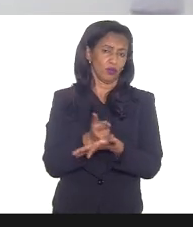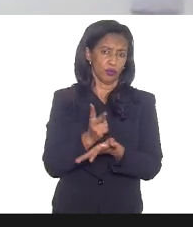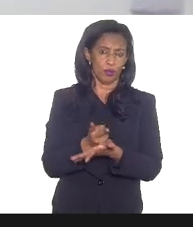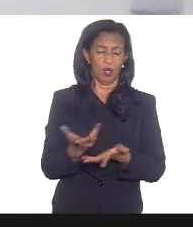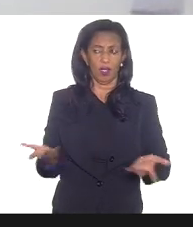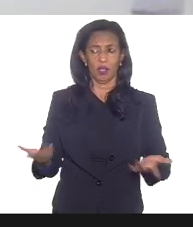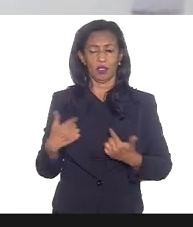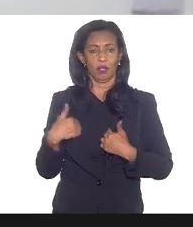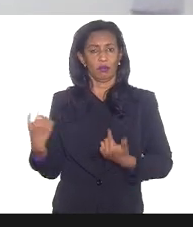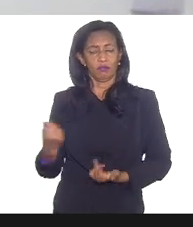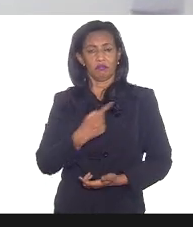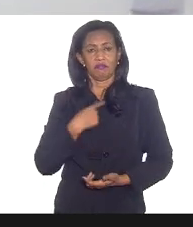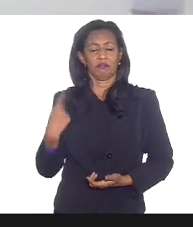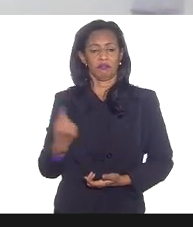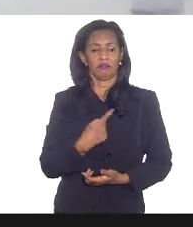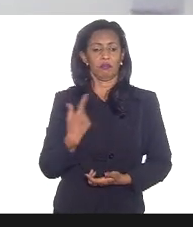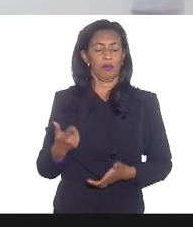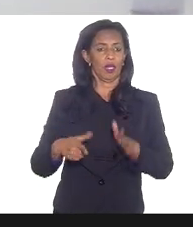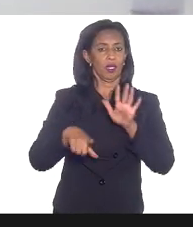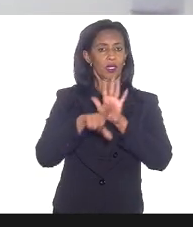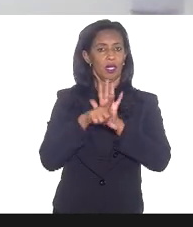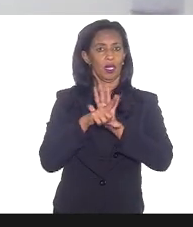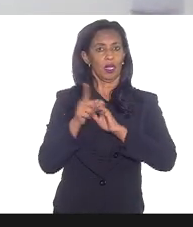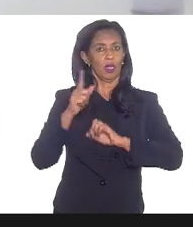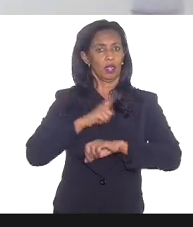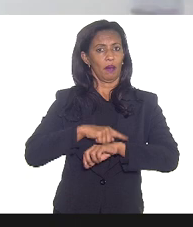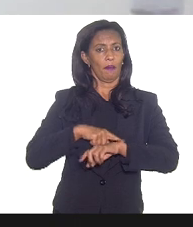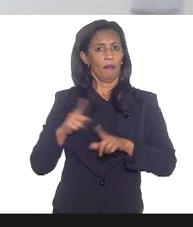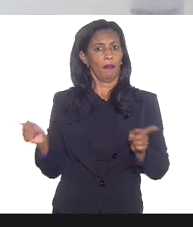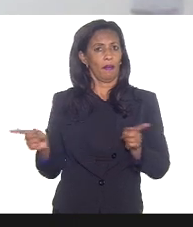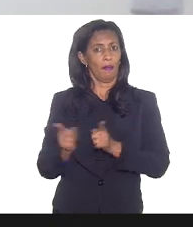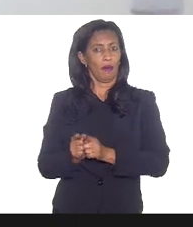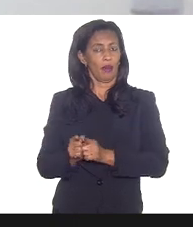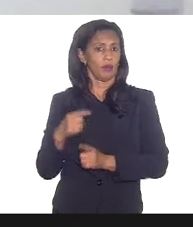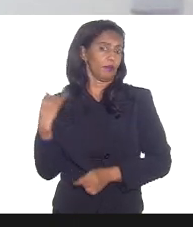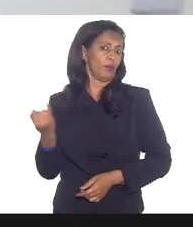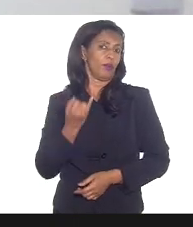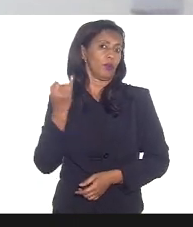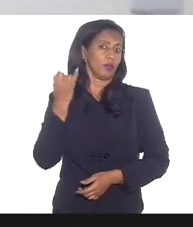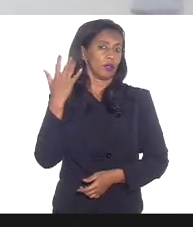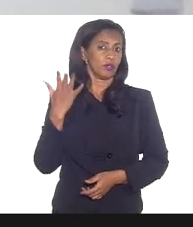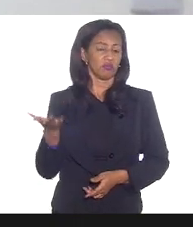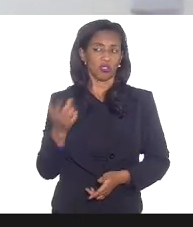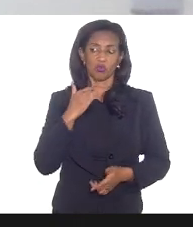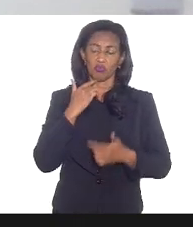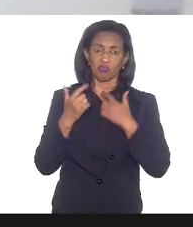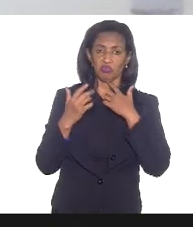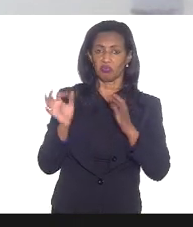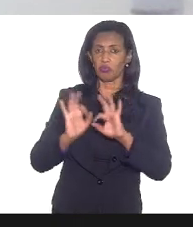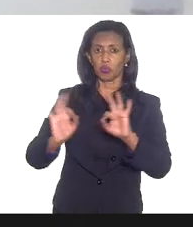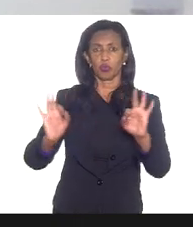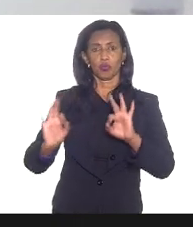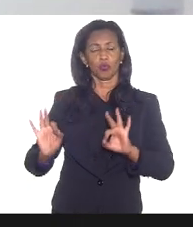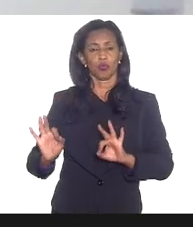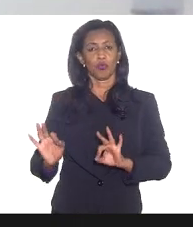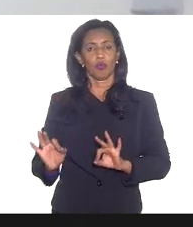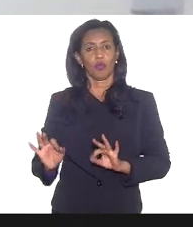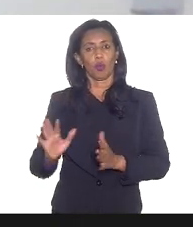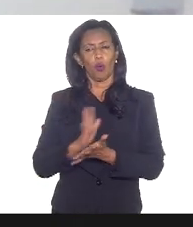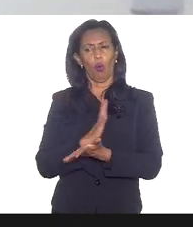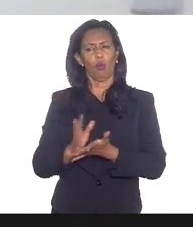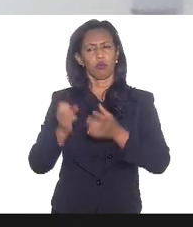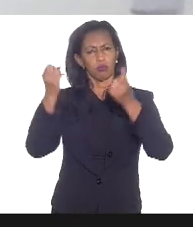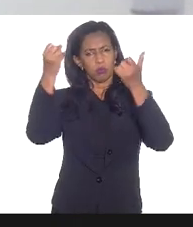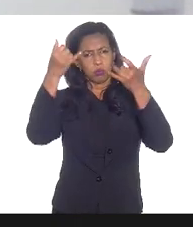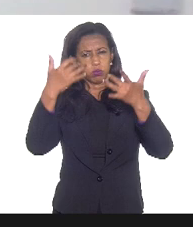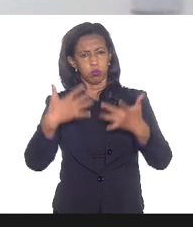a gente, a questão da dilação do prazo é uma questão fundamental, mas, sem dúvida nenhuma, de qualquer forma, com alguns